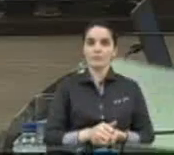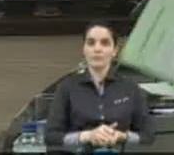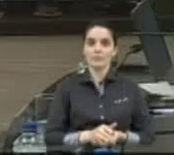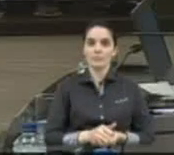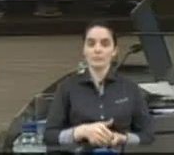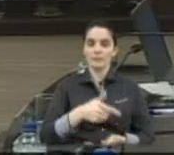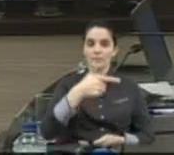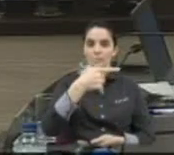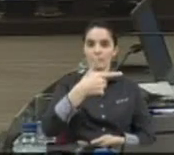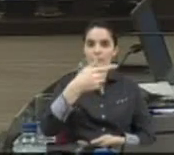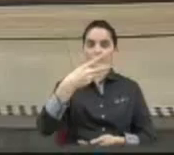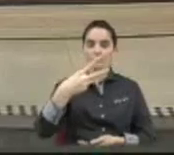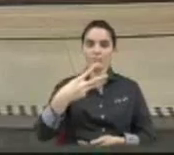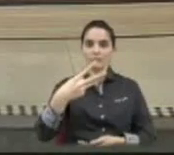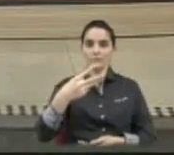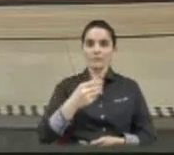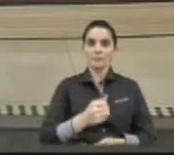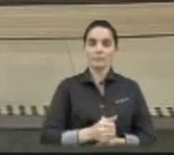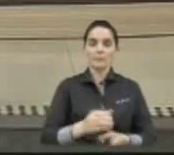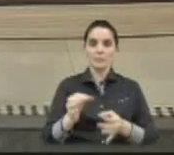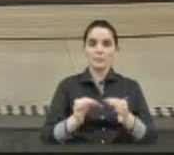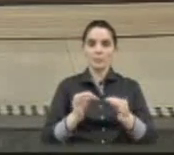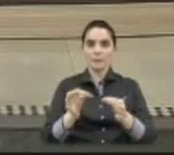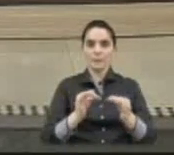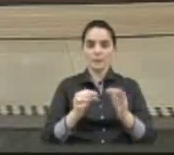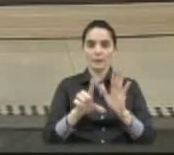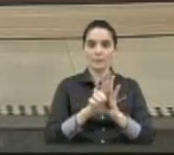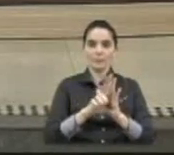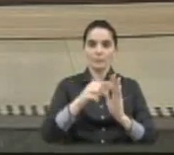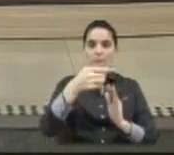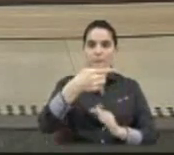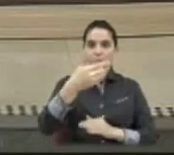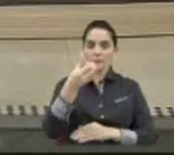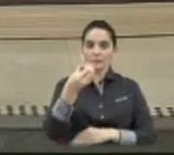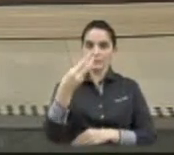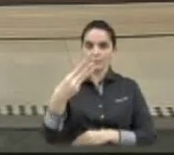Item 23º, projeto de lei número